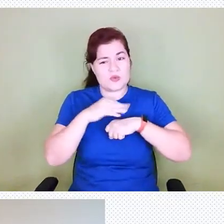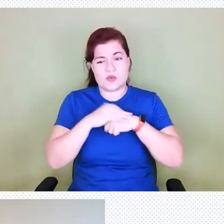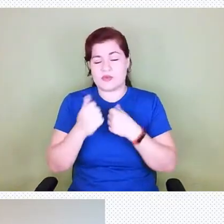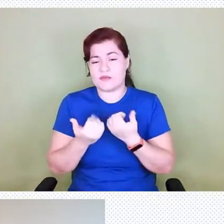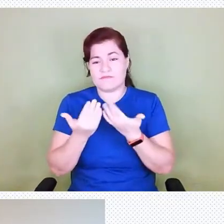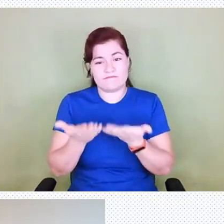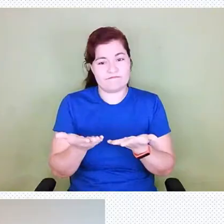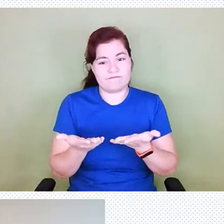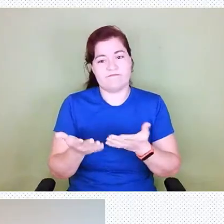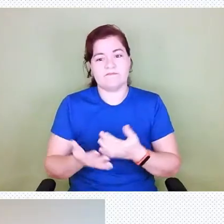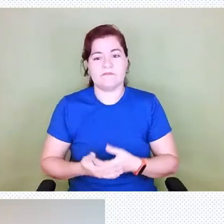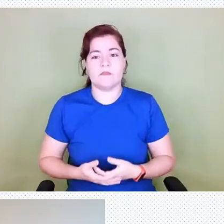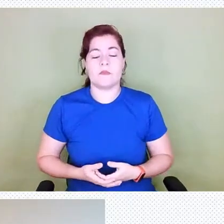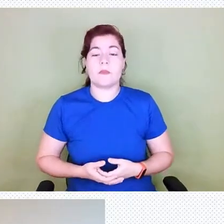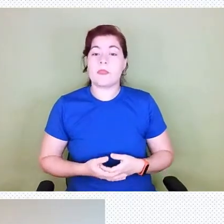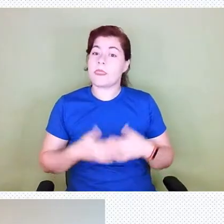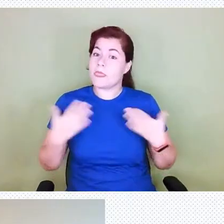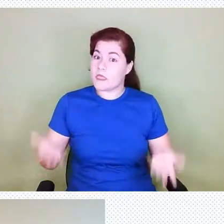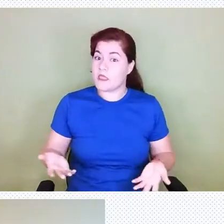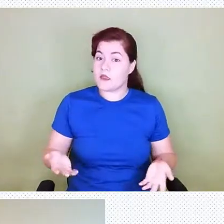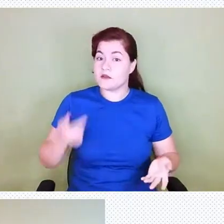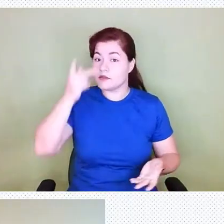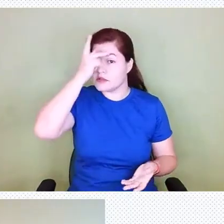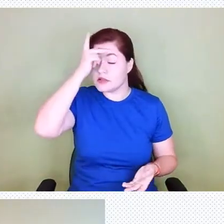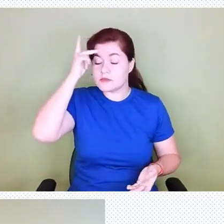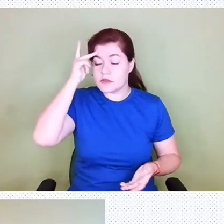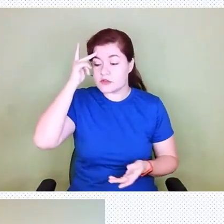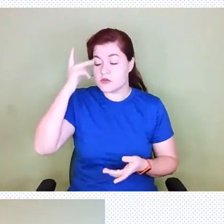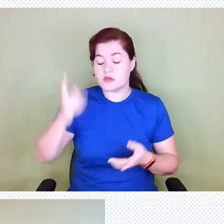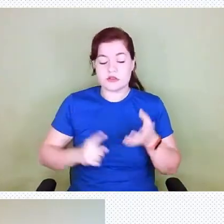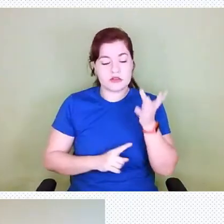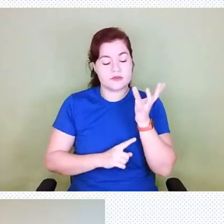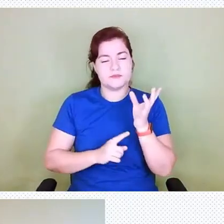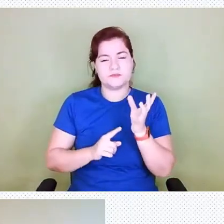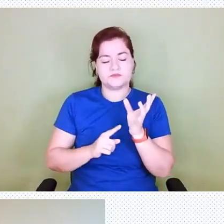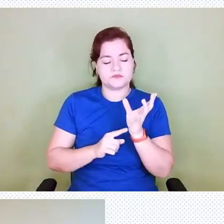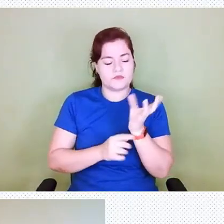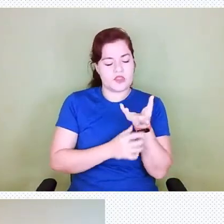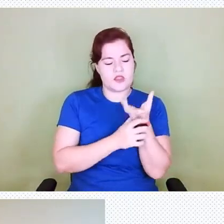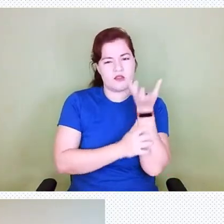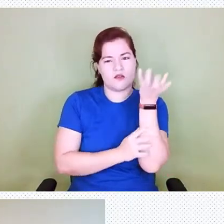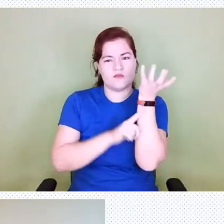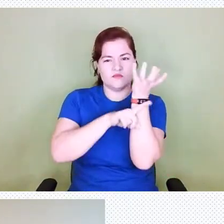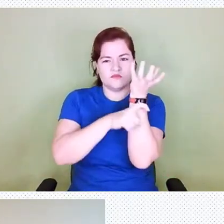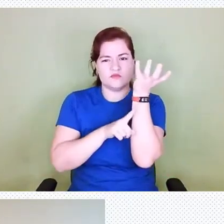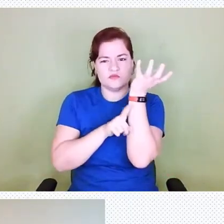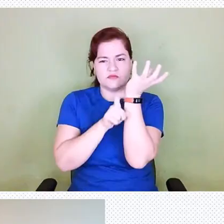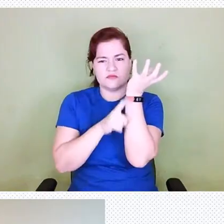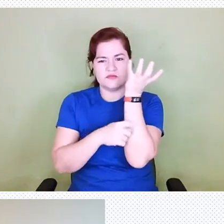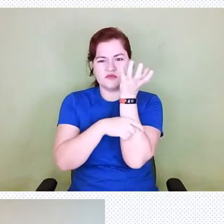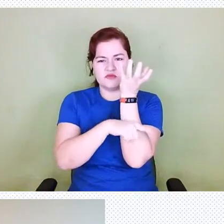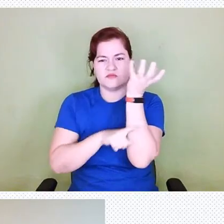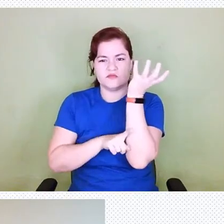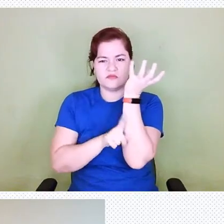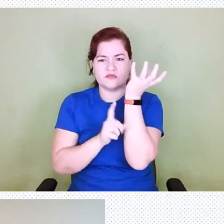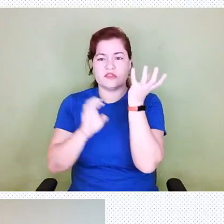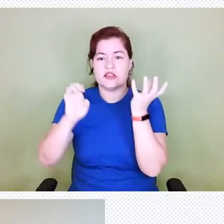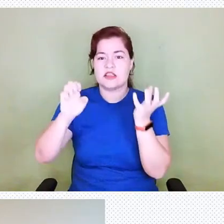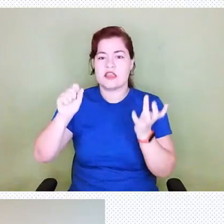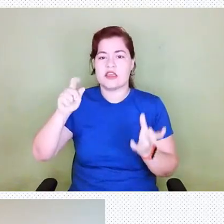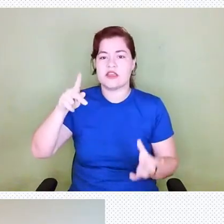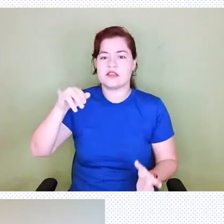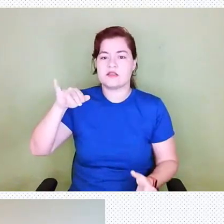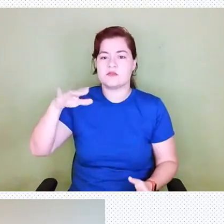é? E os que estão entre espinhos? Os que estão entre espinhos são aquelas pessoas que ouvem